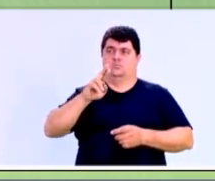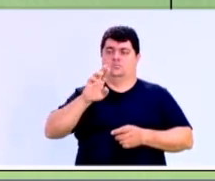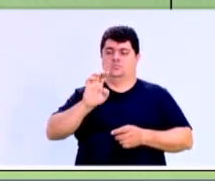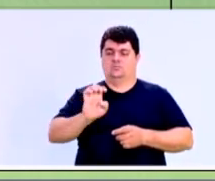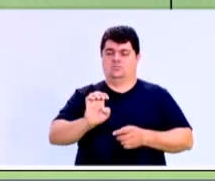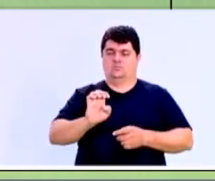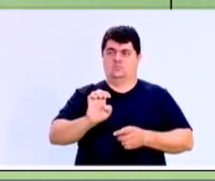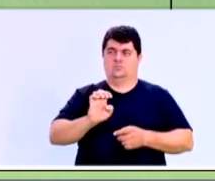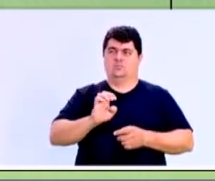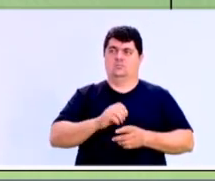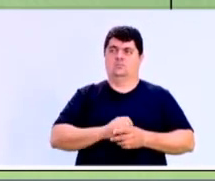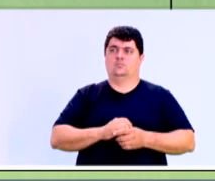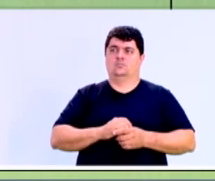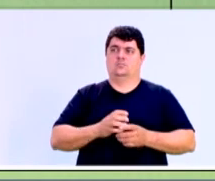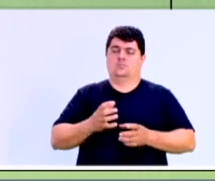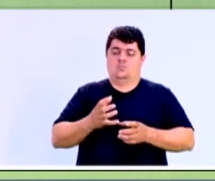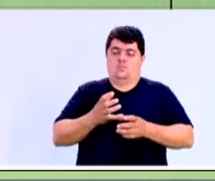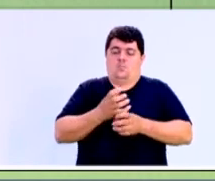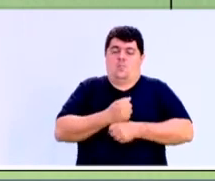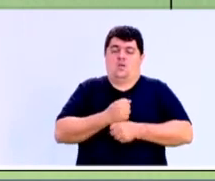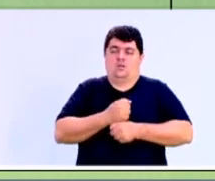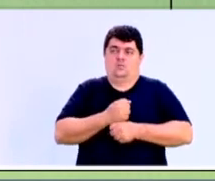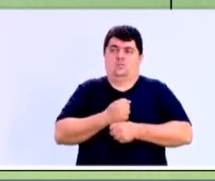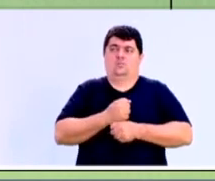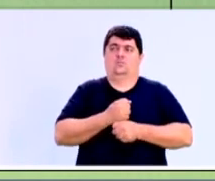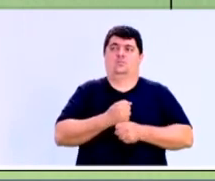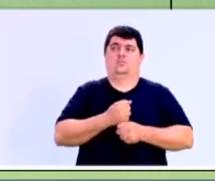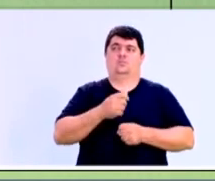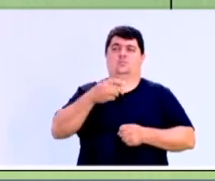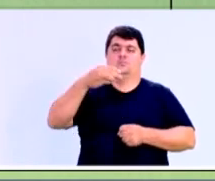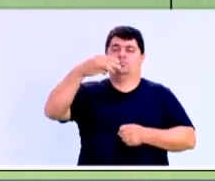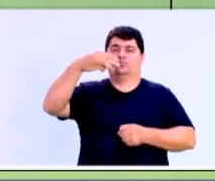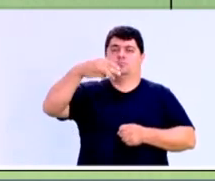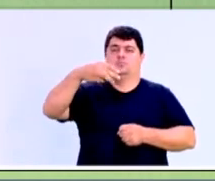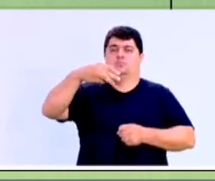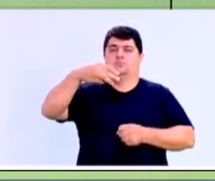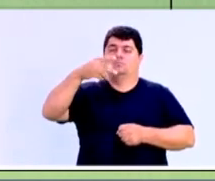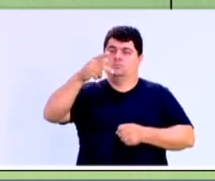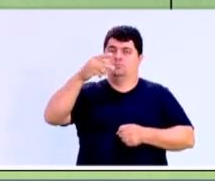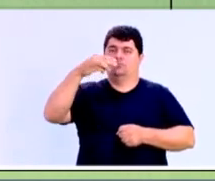RE, né, prazo médio de rotação de estoque, mais PMRV,